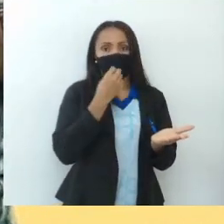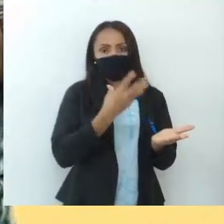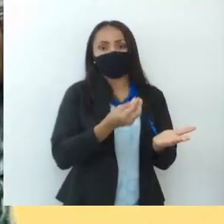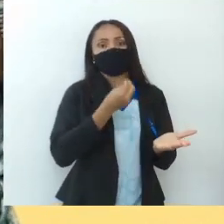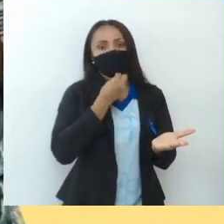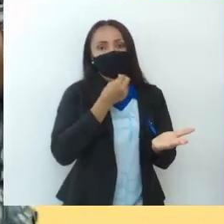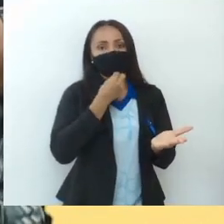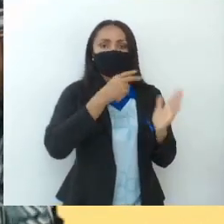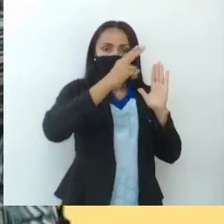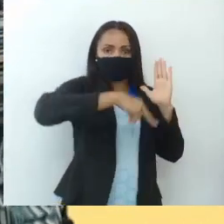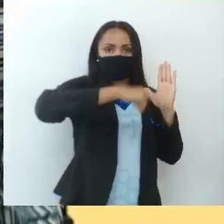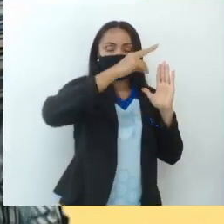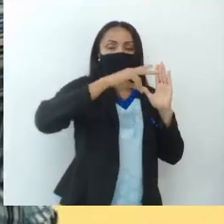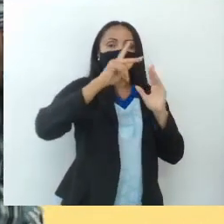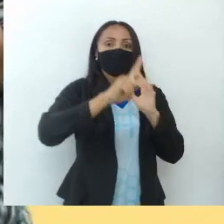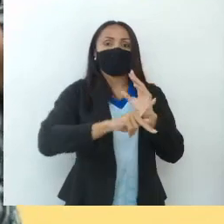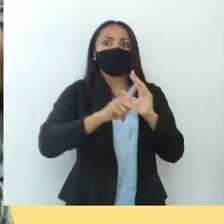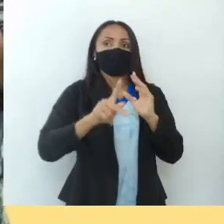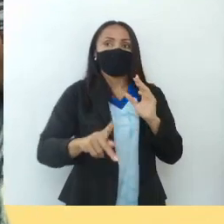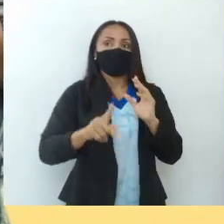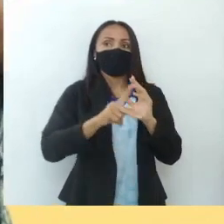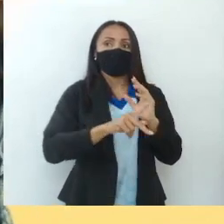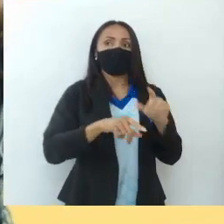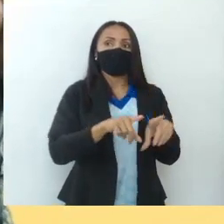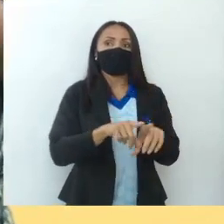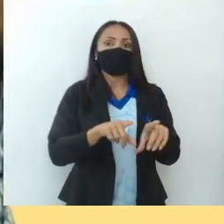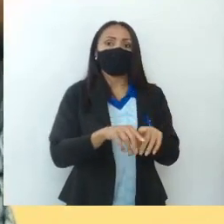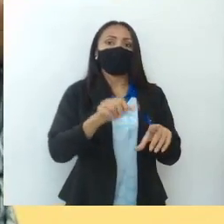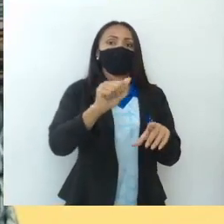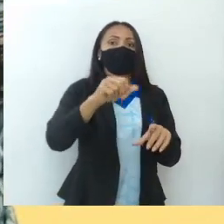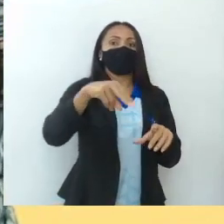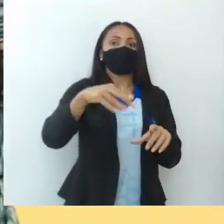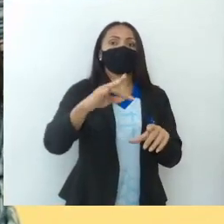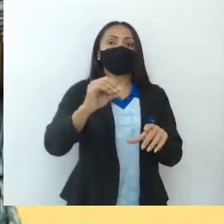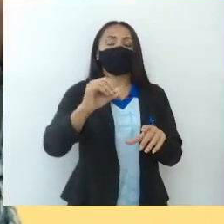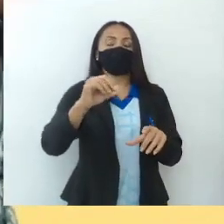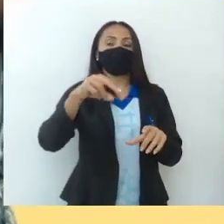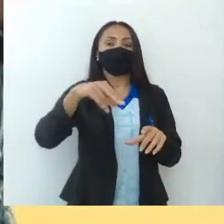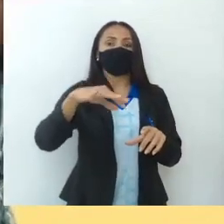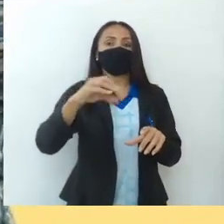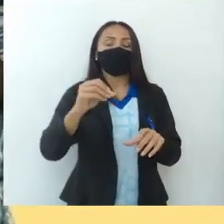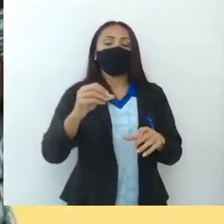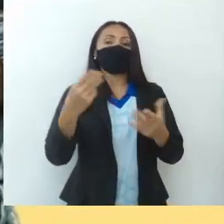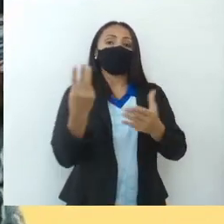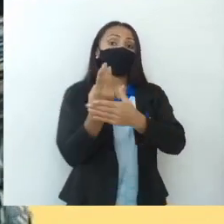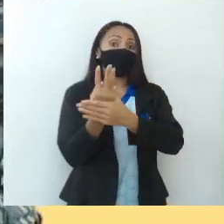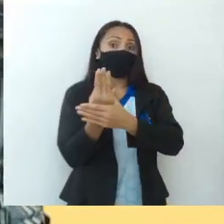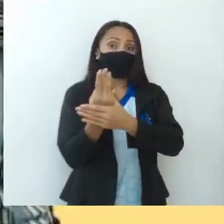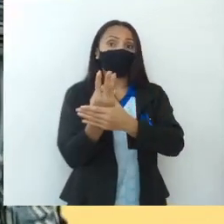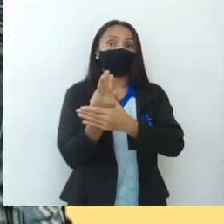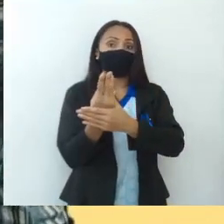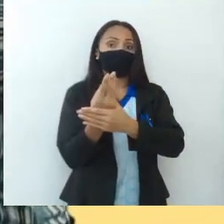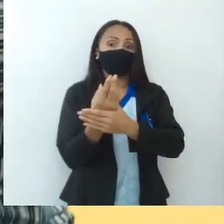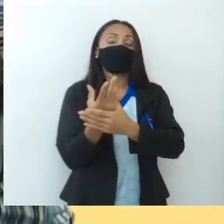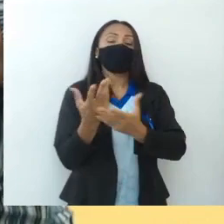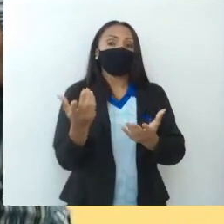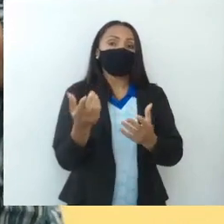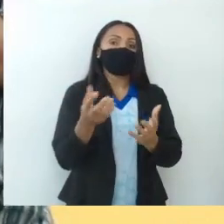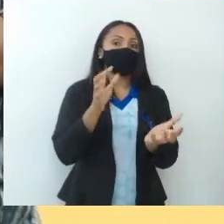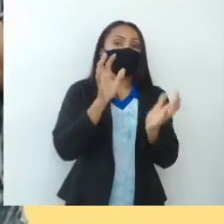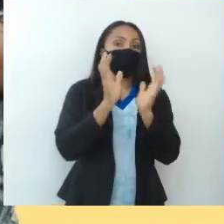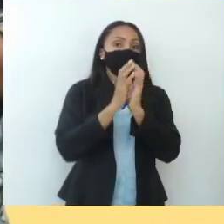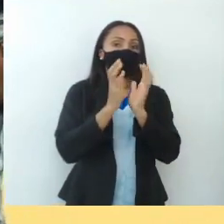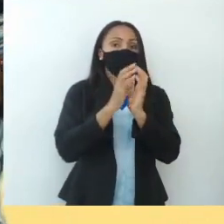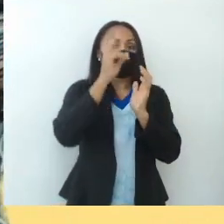do professor, nosso amigo professor também, Antônio Paulo Rezende, lá da Federal. Recife, História da Nossa Cidade. Fala disso, viu, professor?